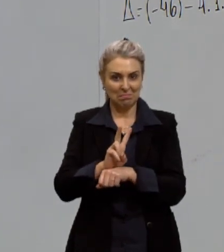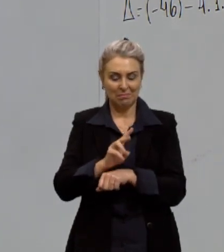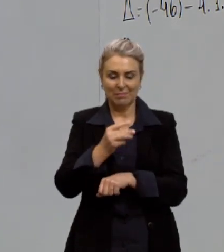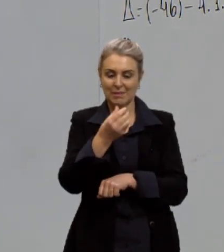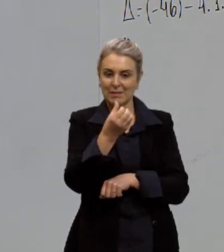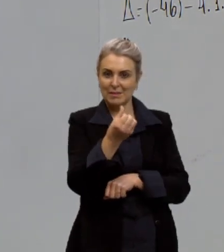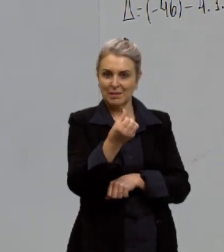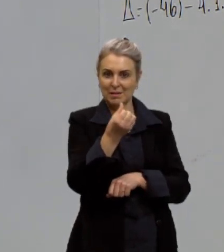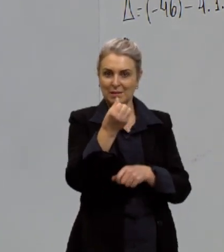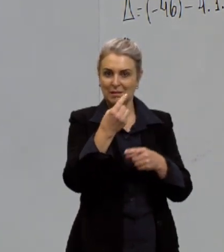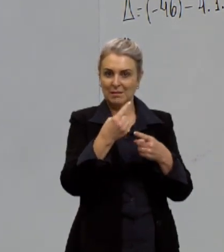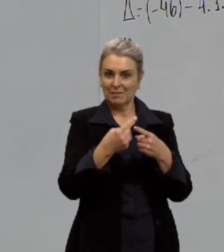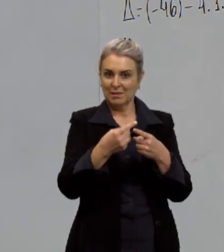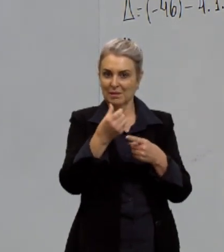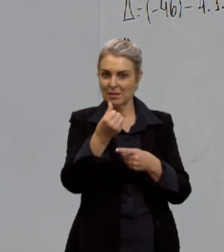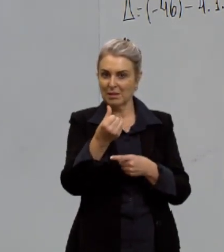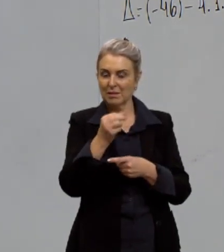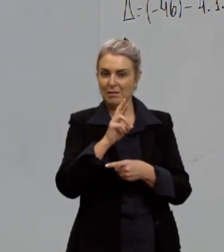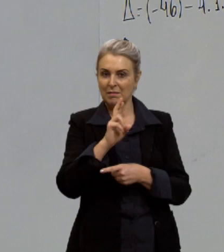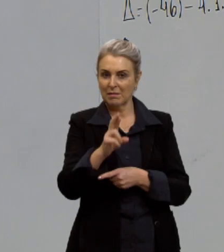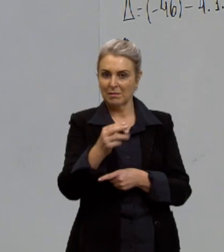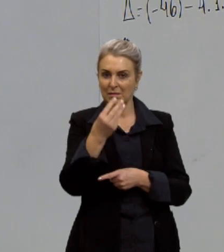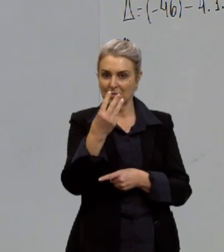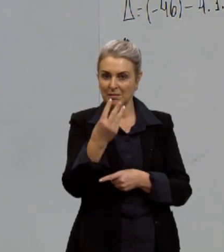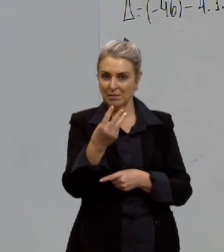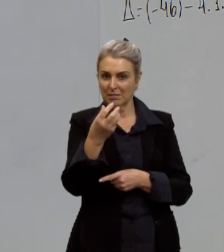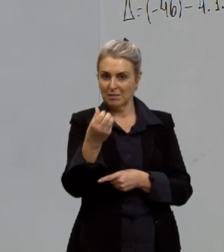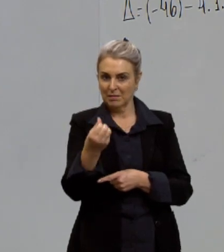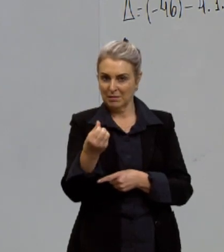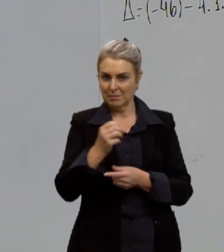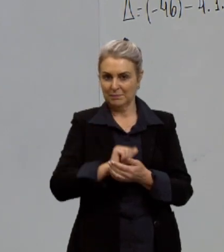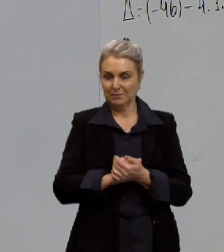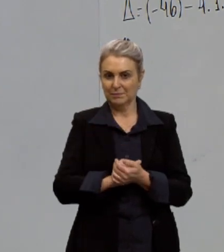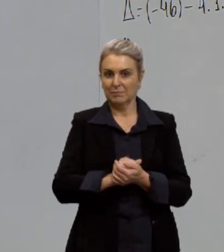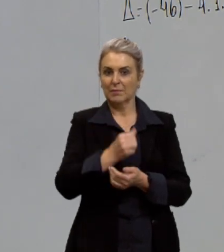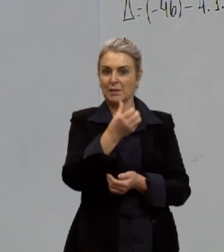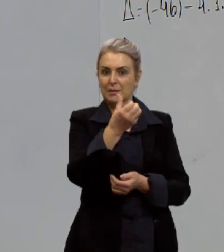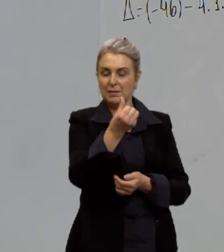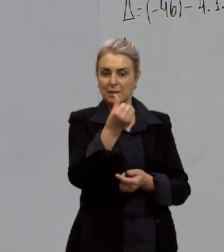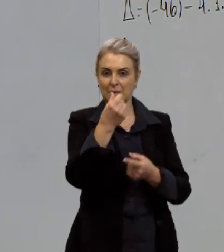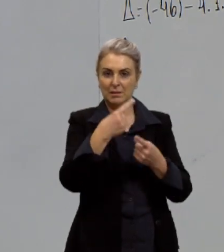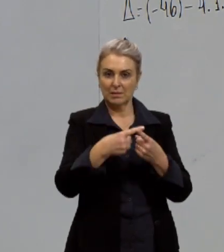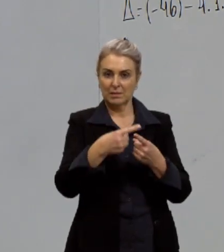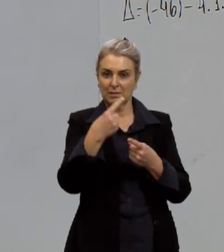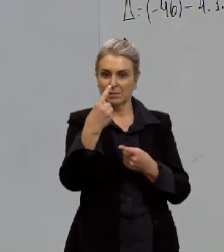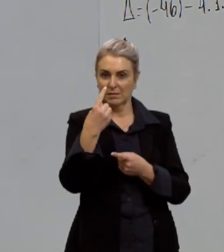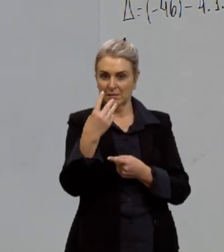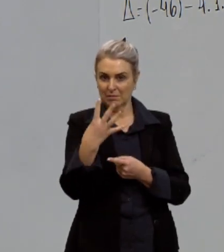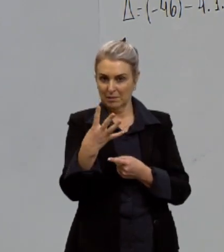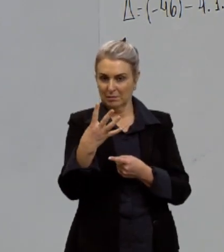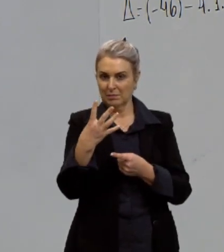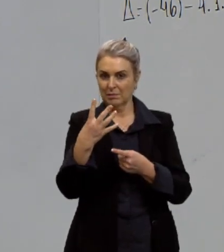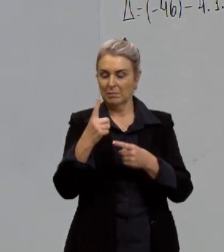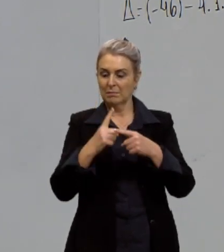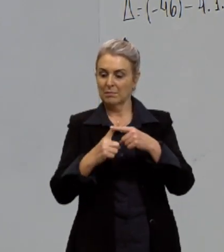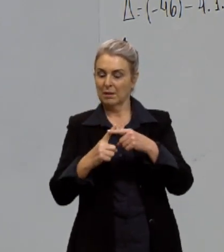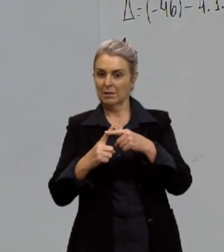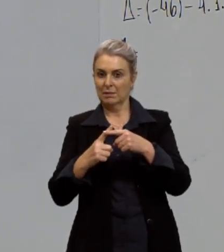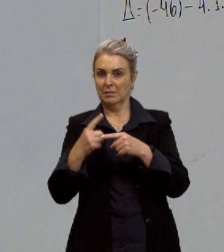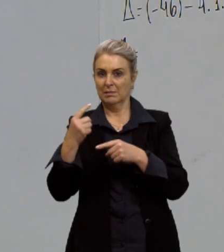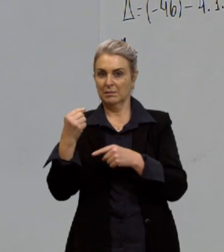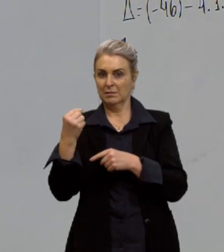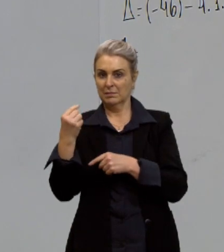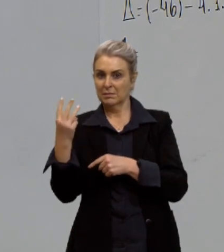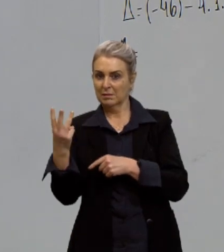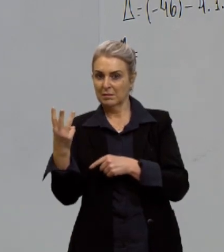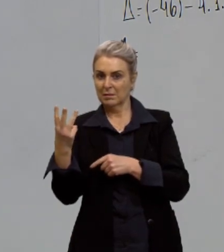6, 36. Vão 3. 6 vezes 4, 24. Mais 3,